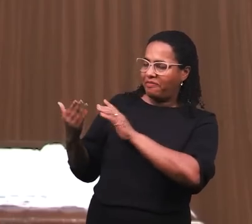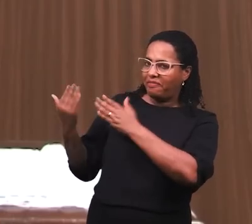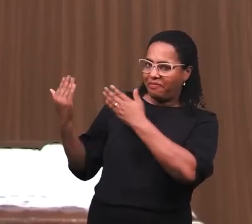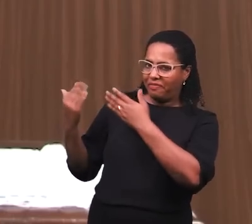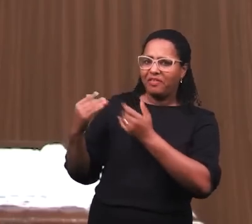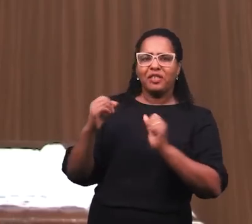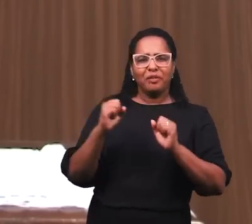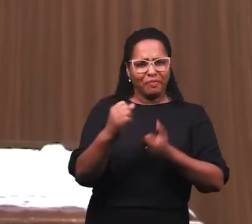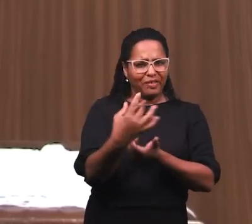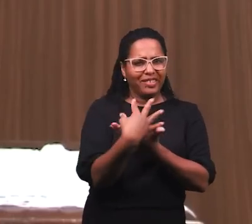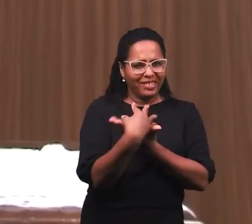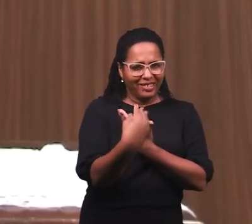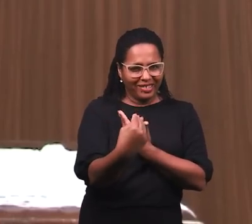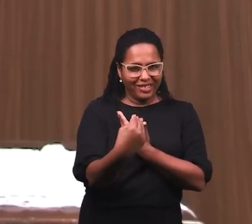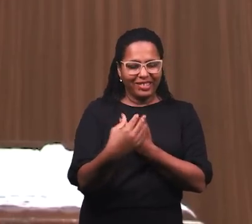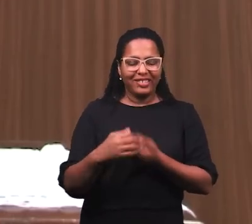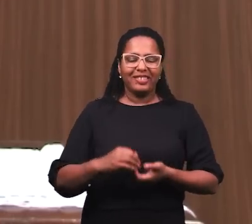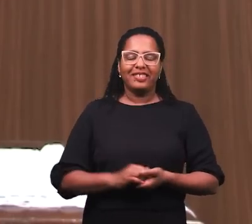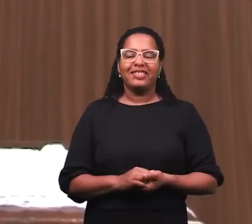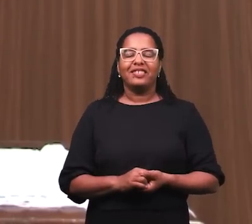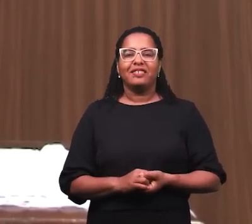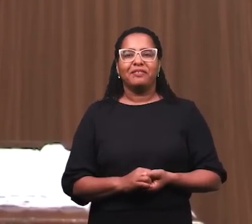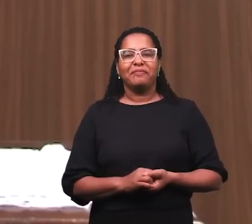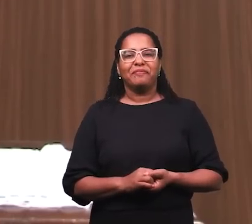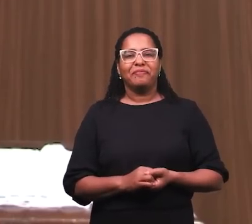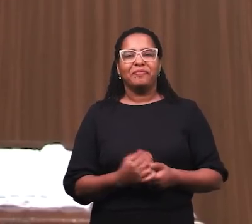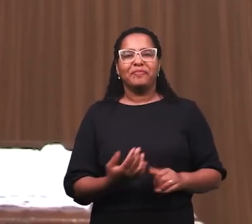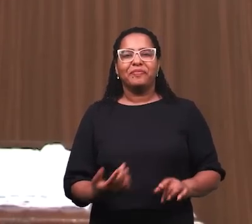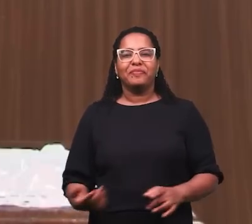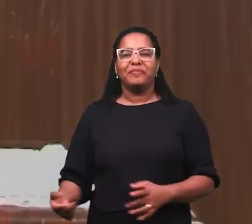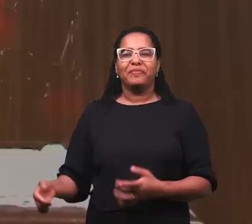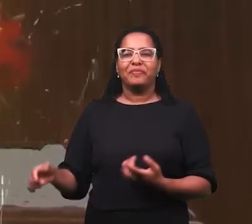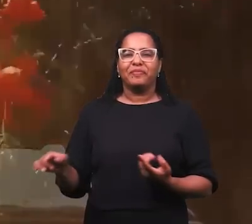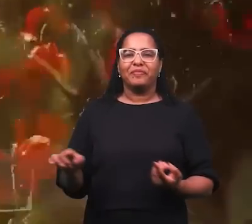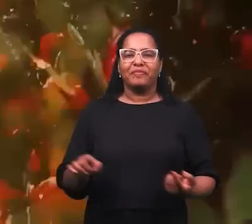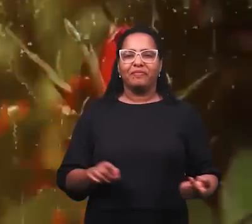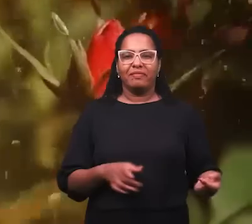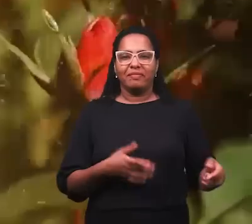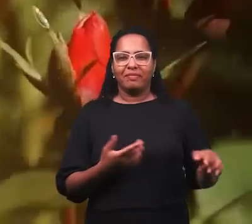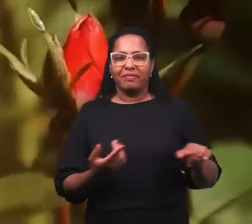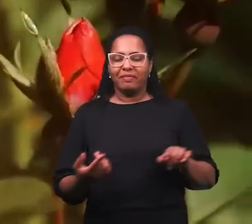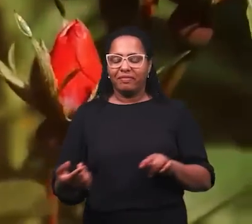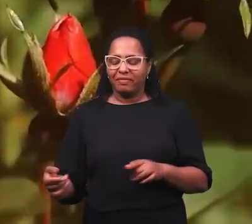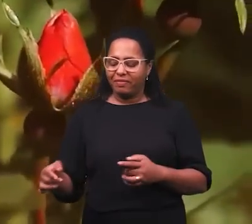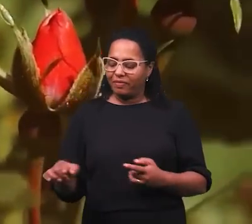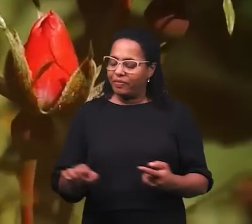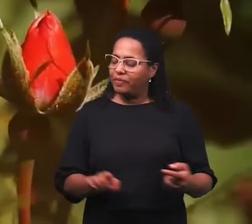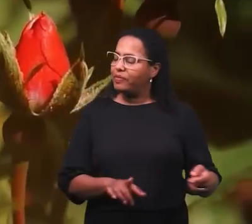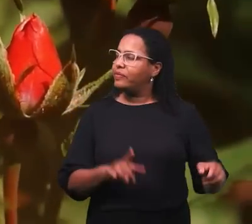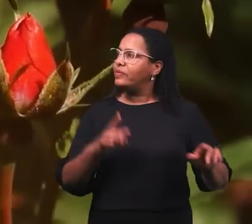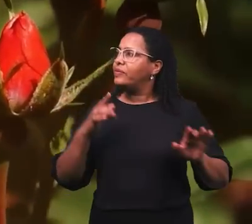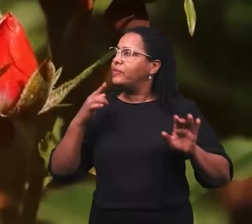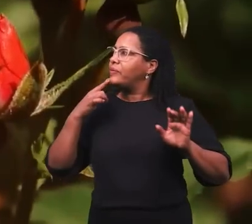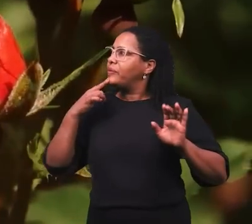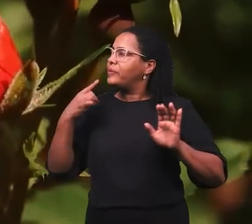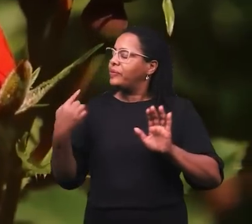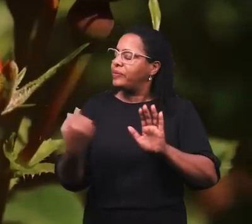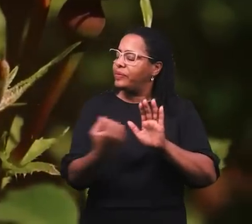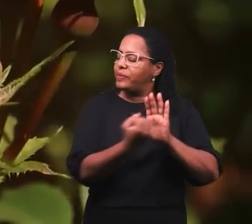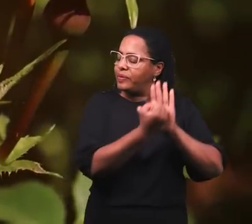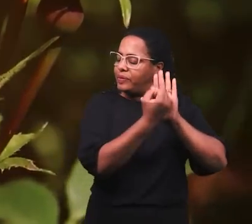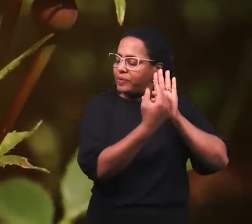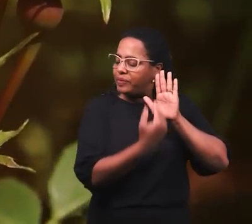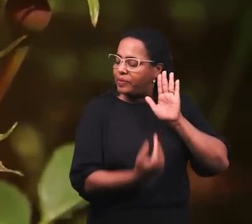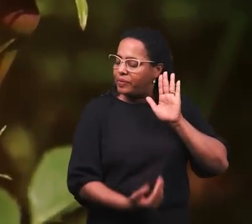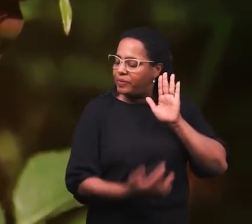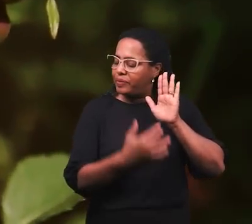será projetado, a letra estará na sua tela. Cante conosco este louvor. O sangue